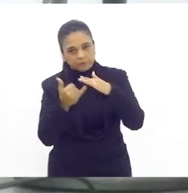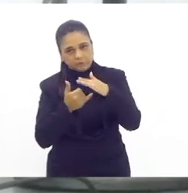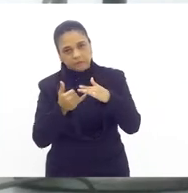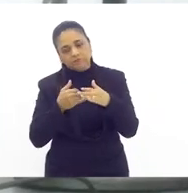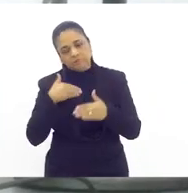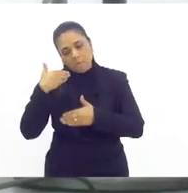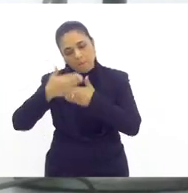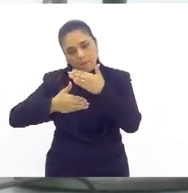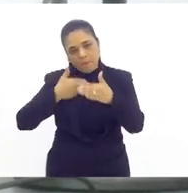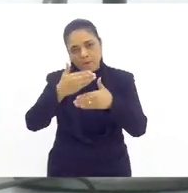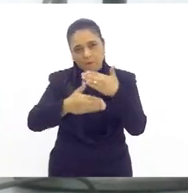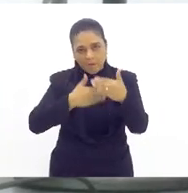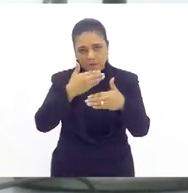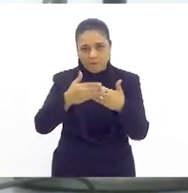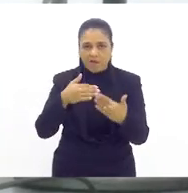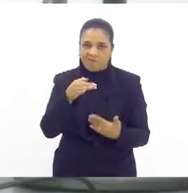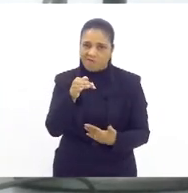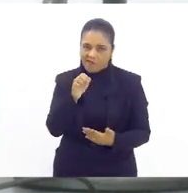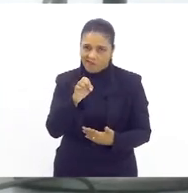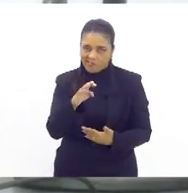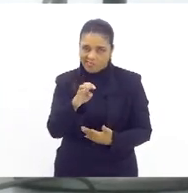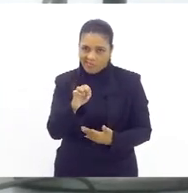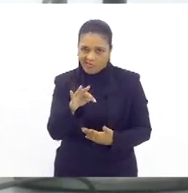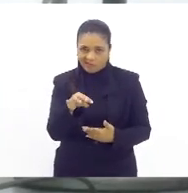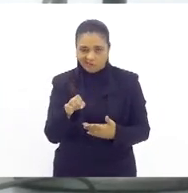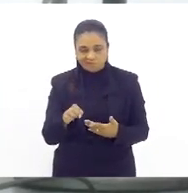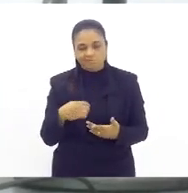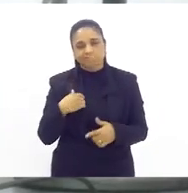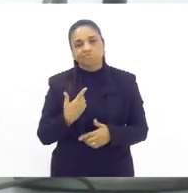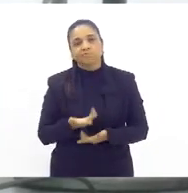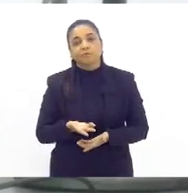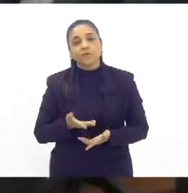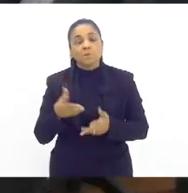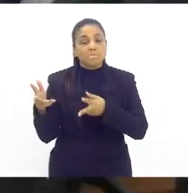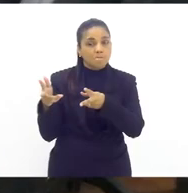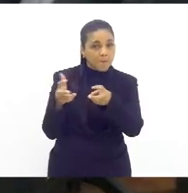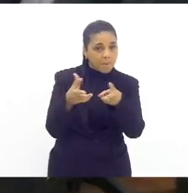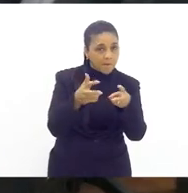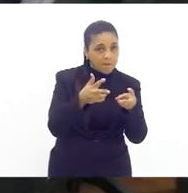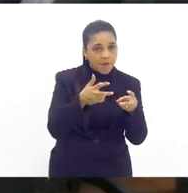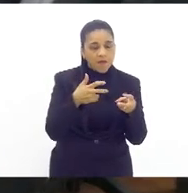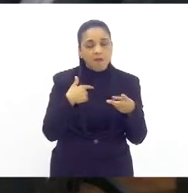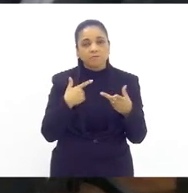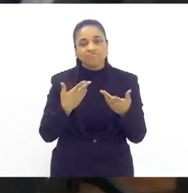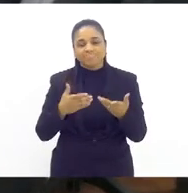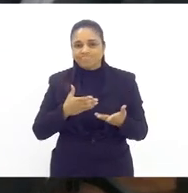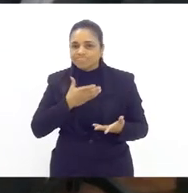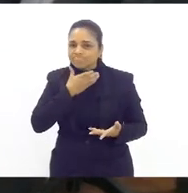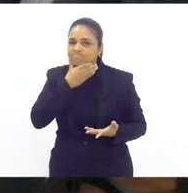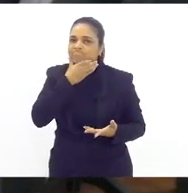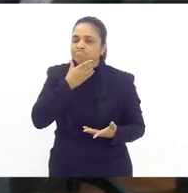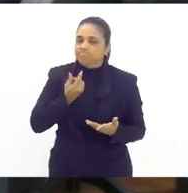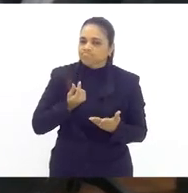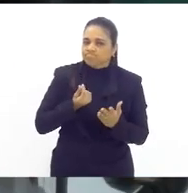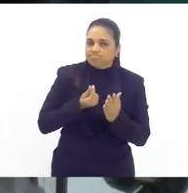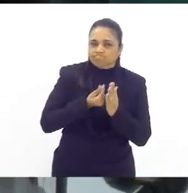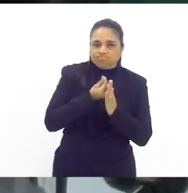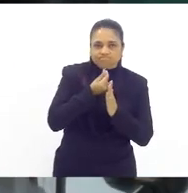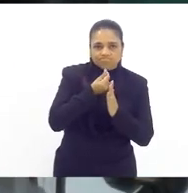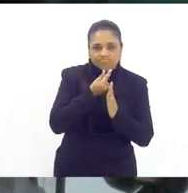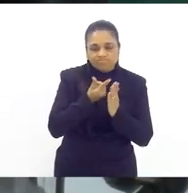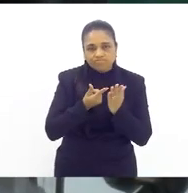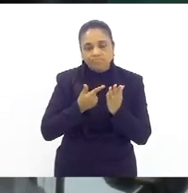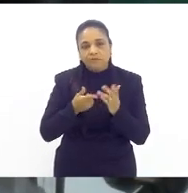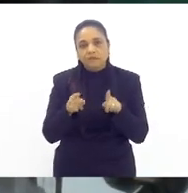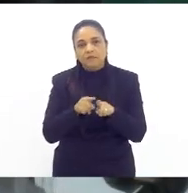dos anos a gente também que é verifica isso então essasfixia financeira e também